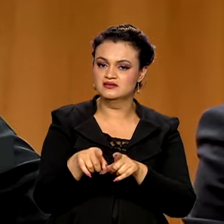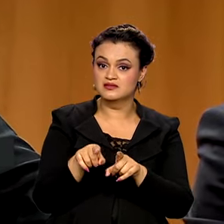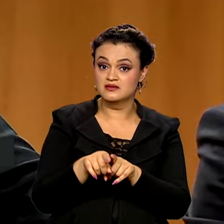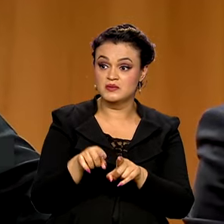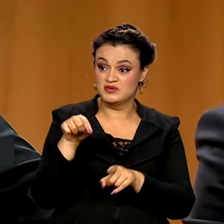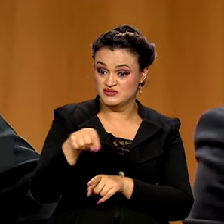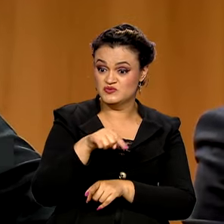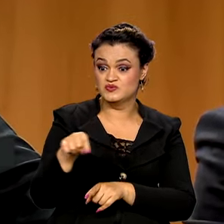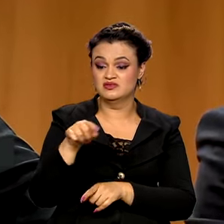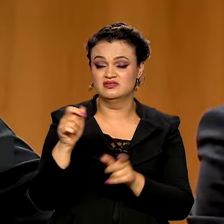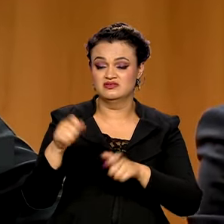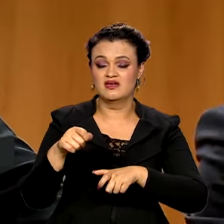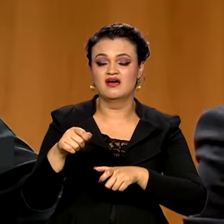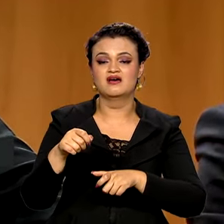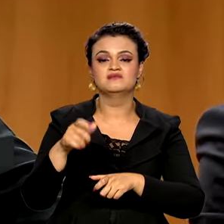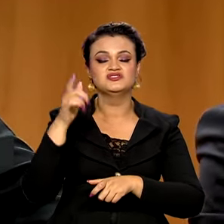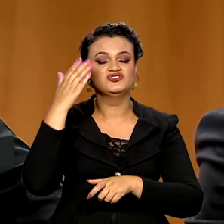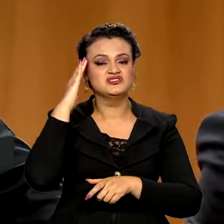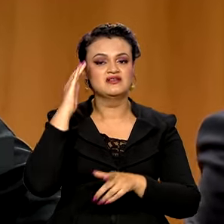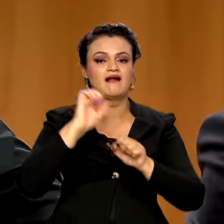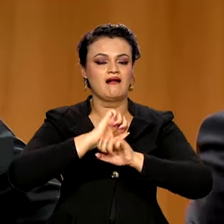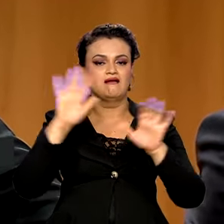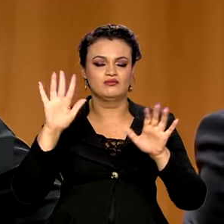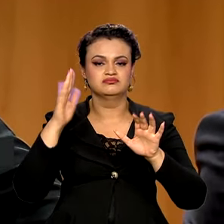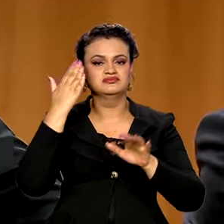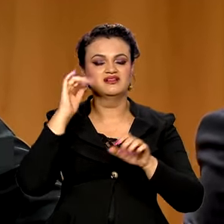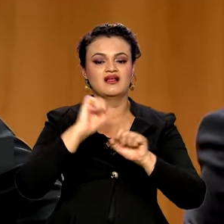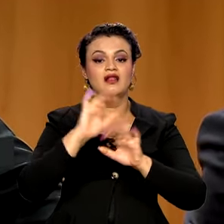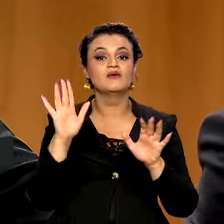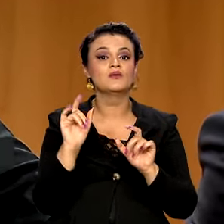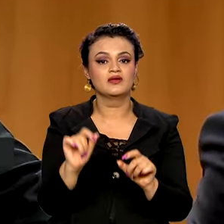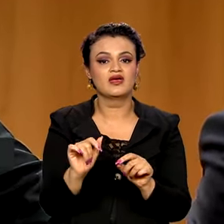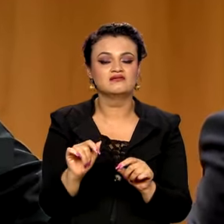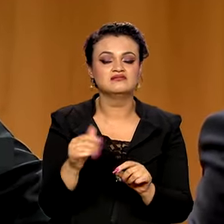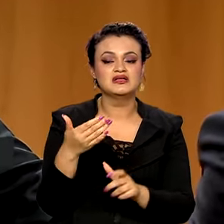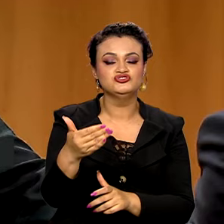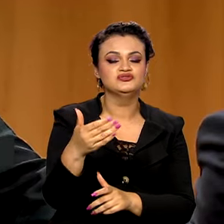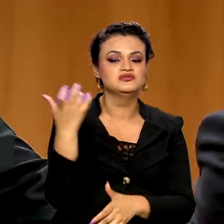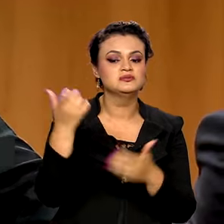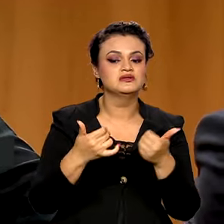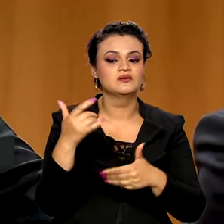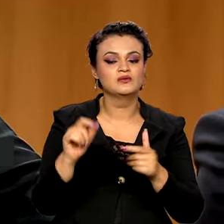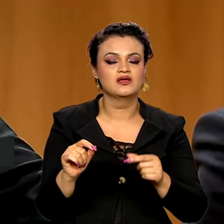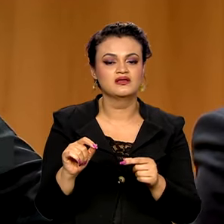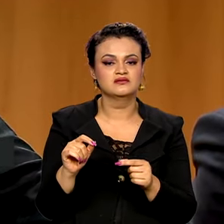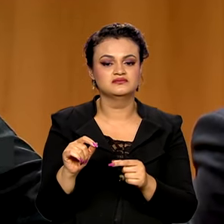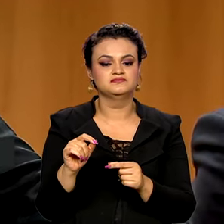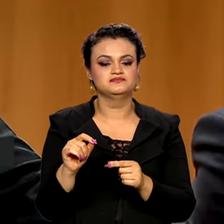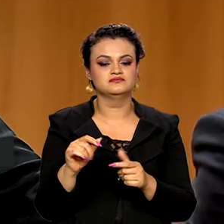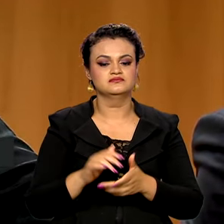que nós tenhamos, com o esclarecimento definitivo que ocorrerá, uma